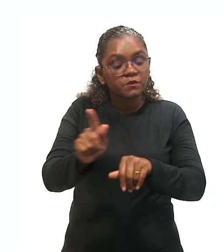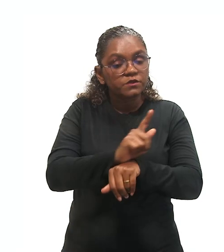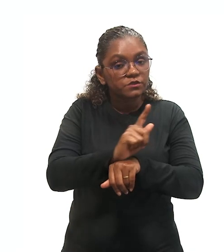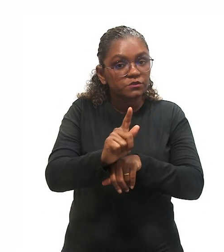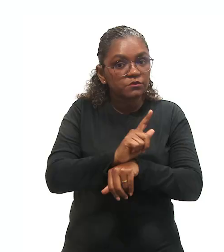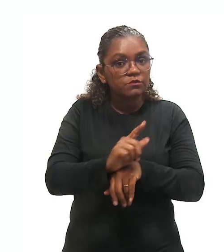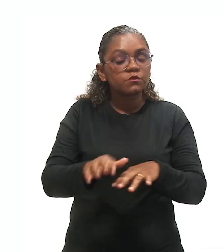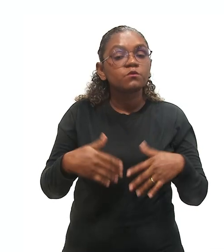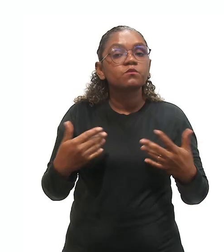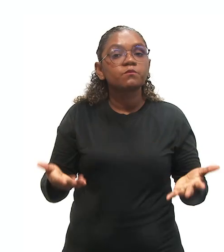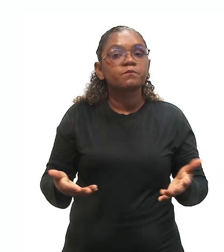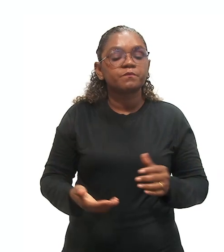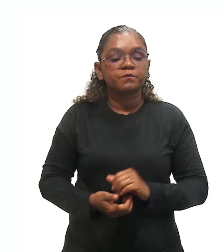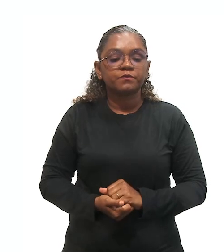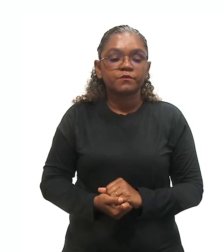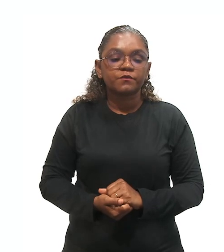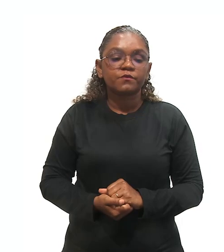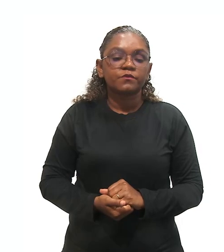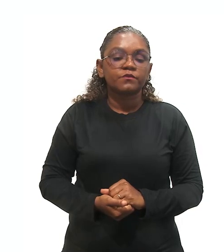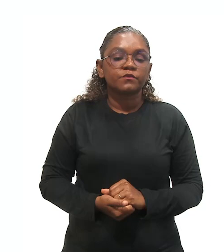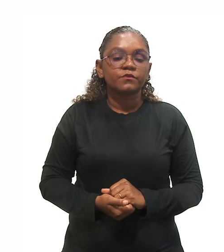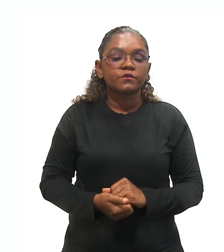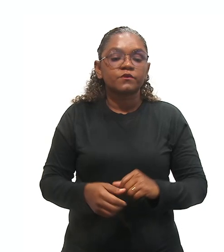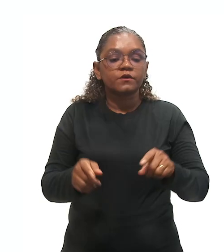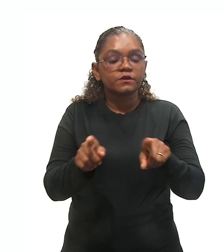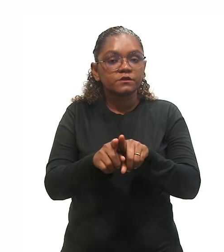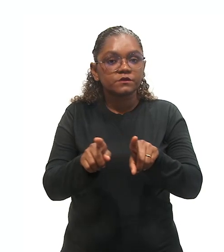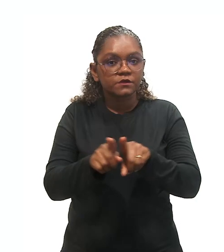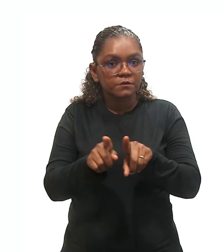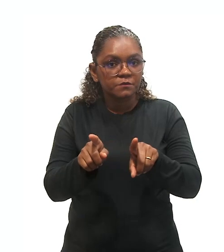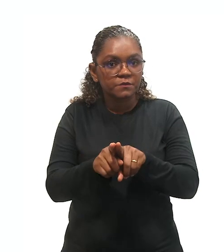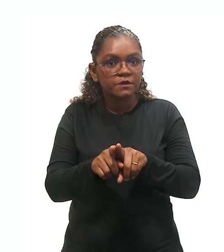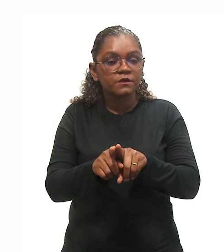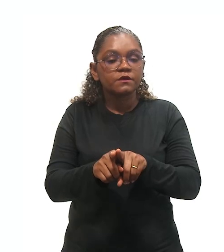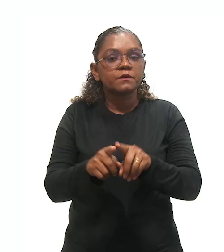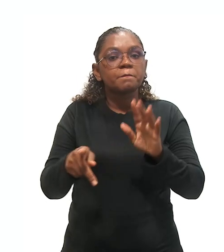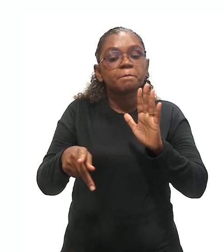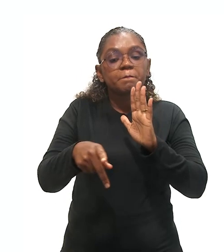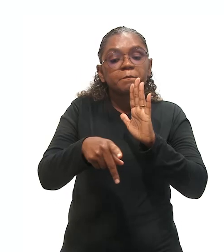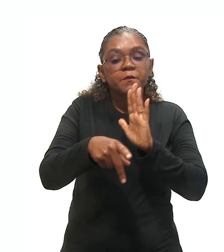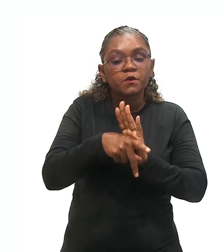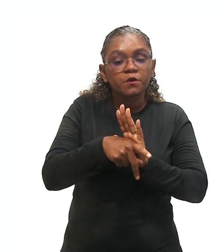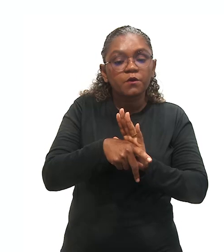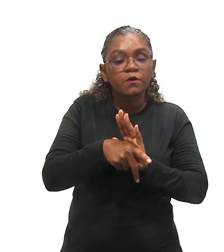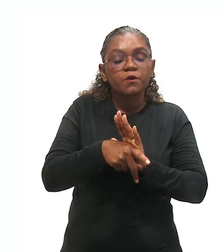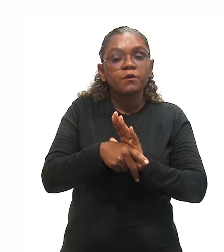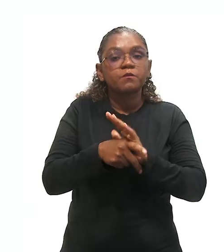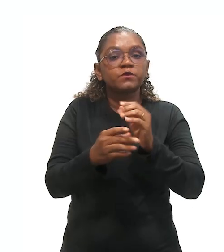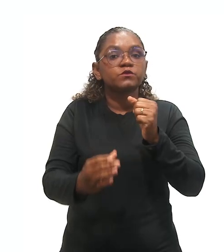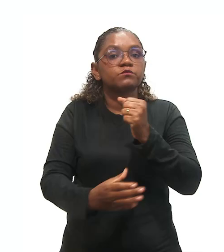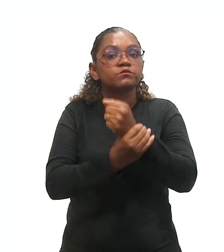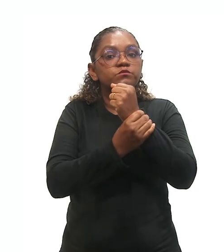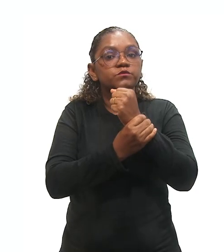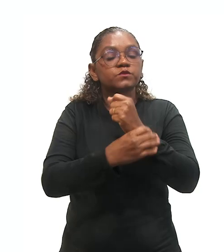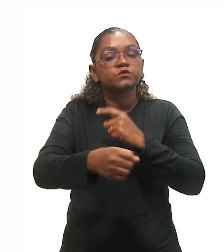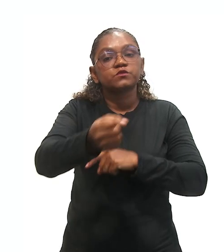pública. Dependentes dos regimes próprios de previdências sociais,